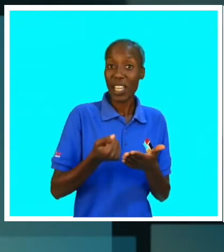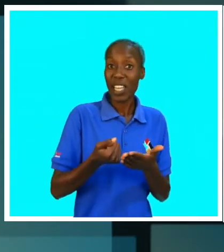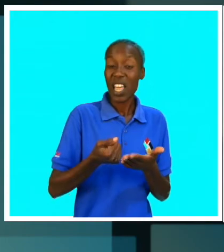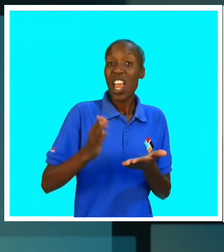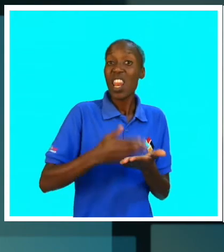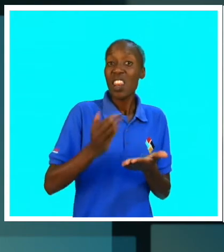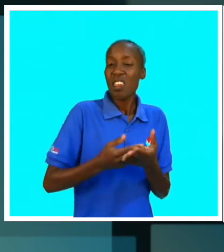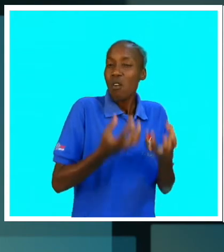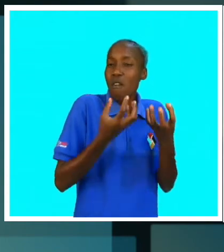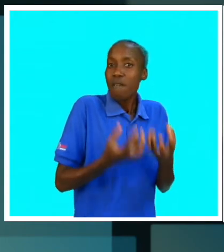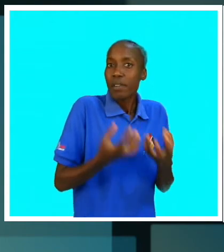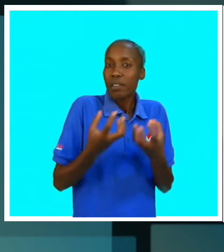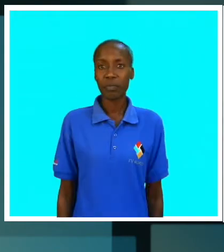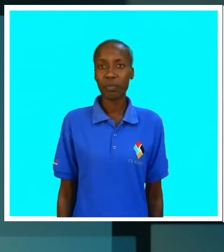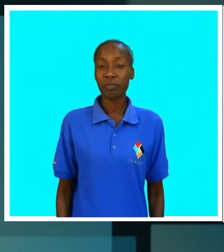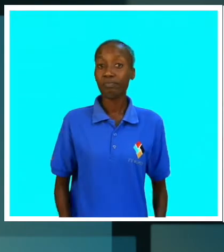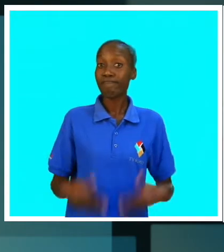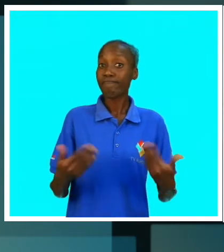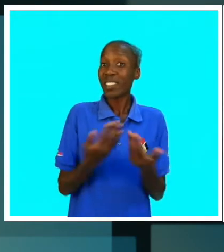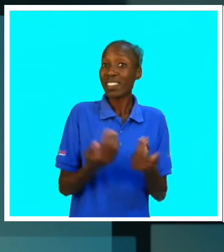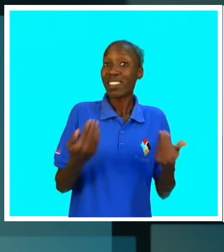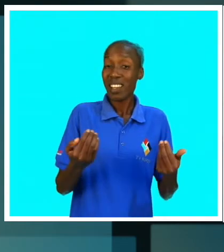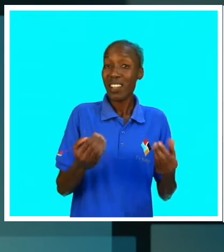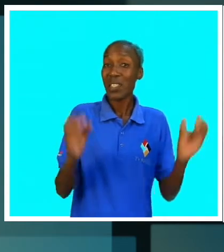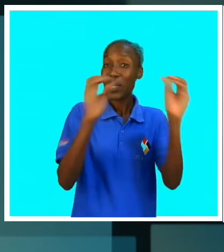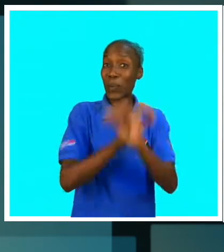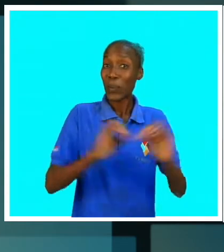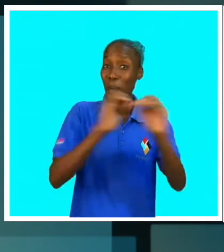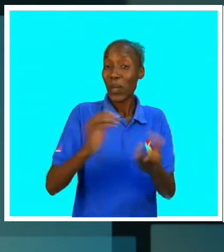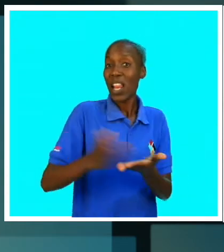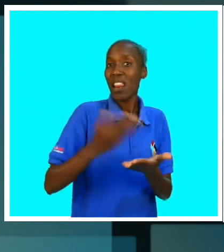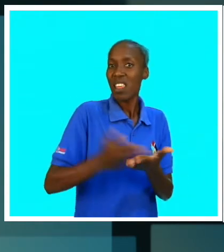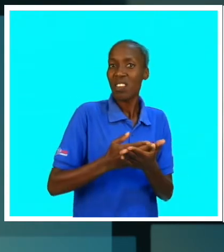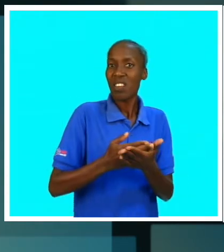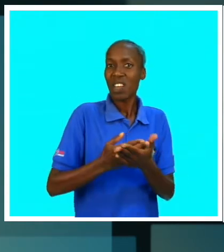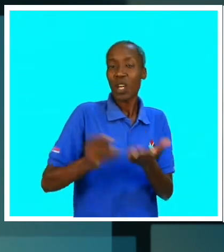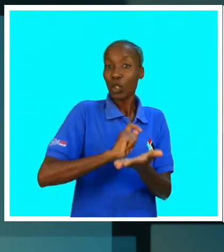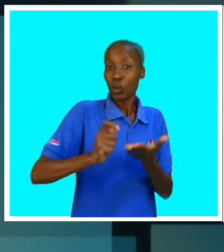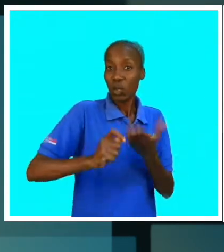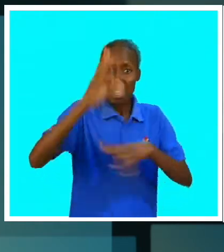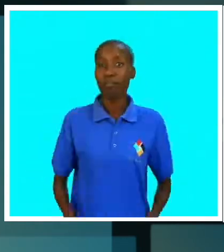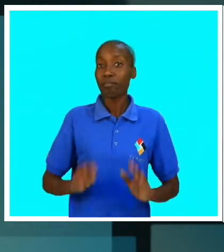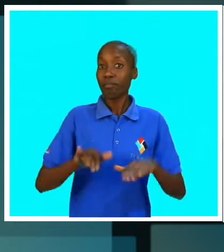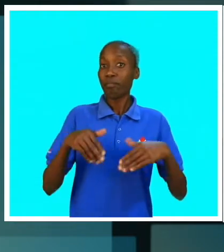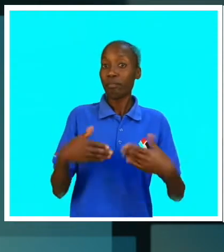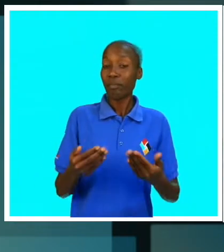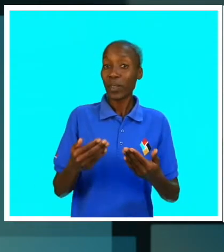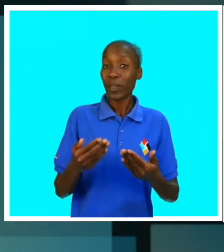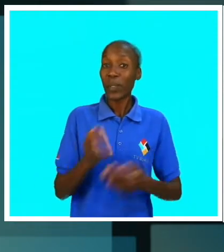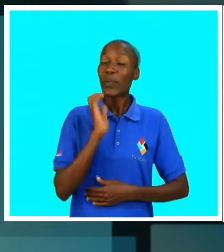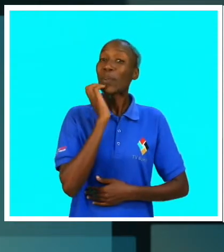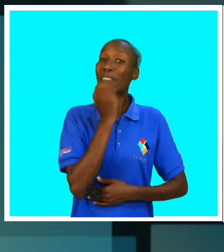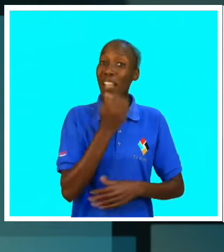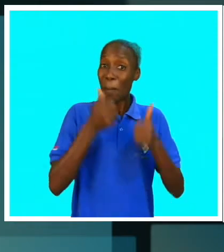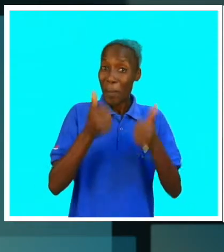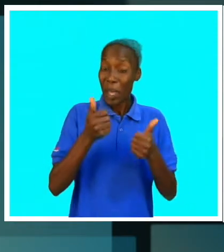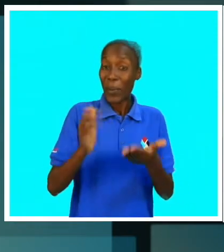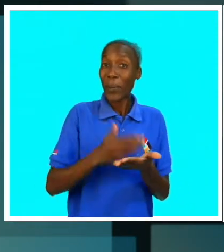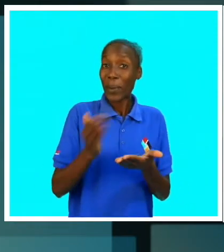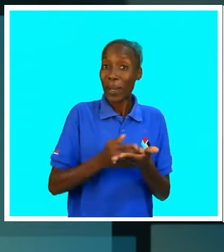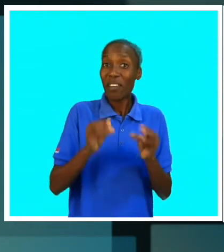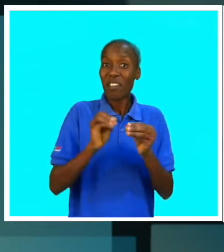cria constrangimentos. Crianças sem livro não há como estudarem e aprenderem. Estudar bem os livros é só acabar